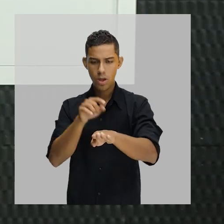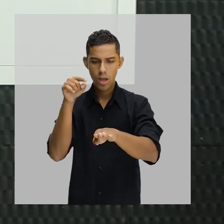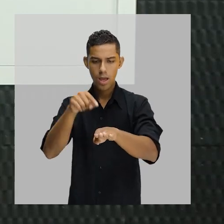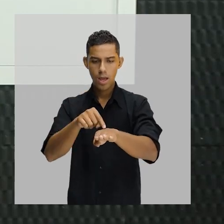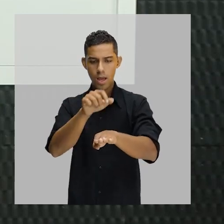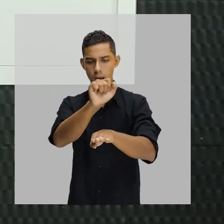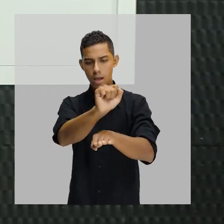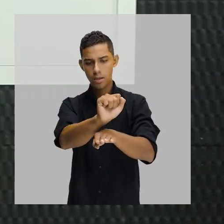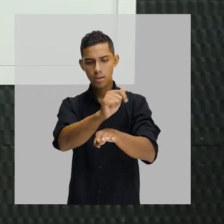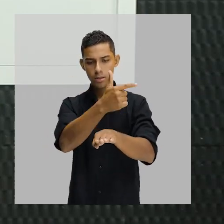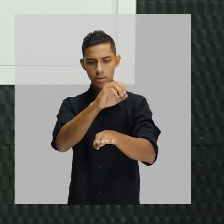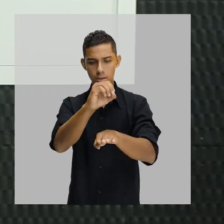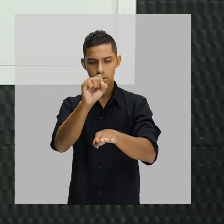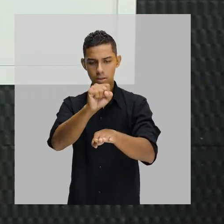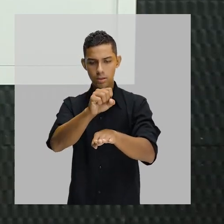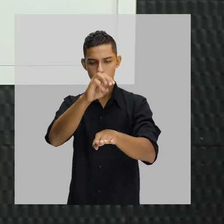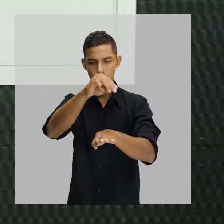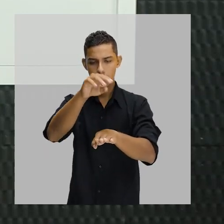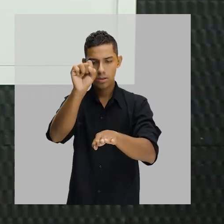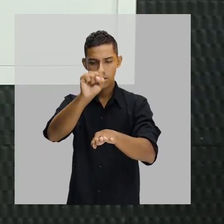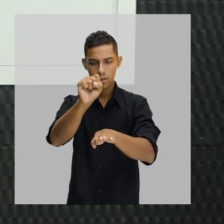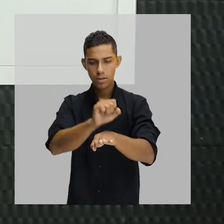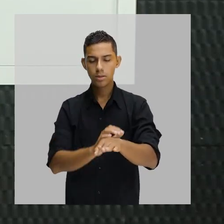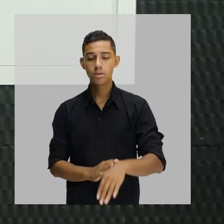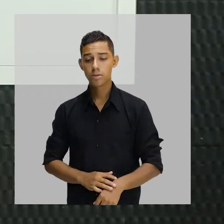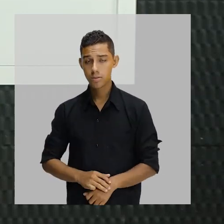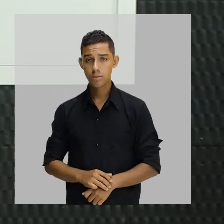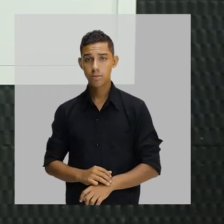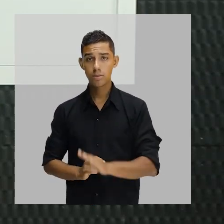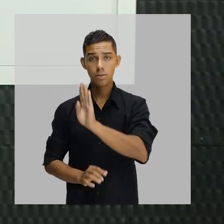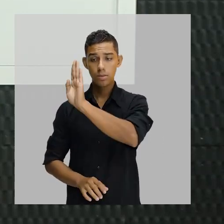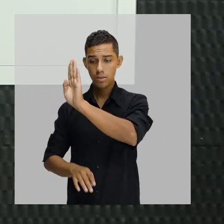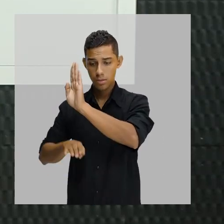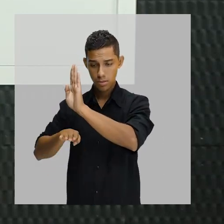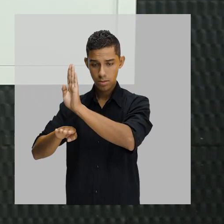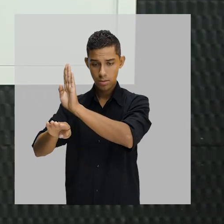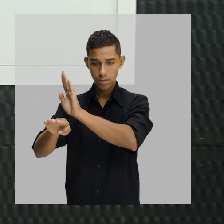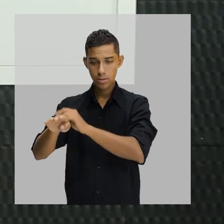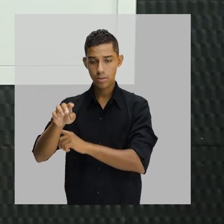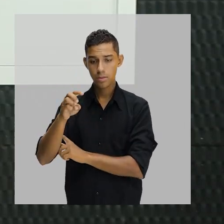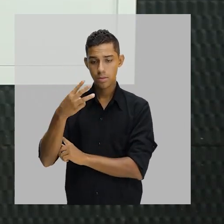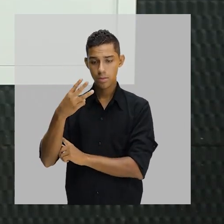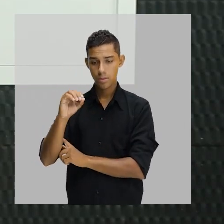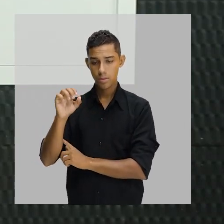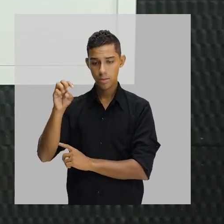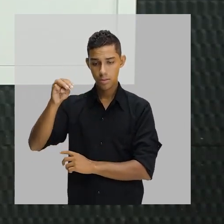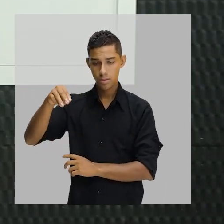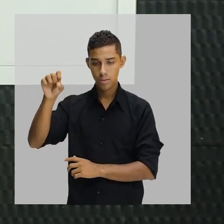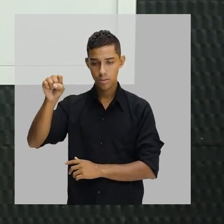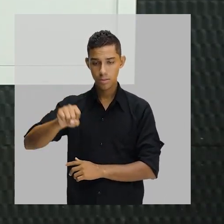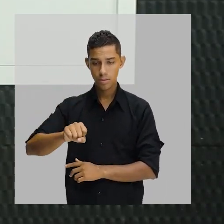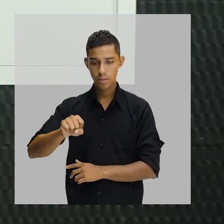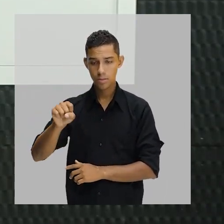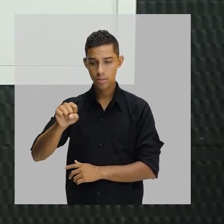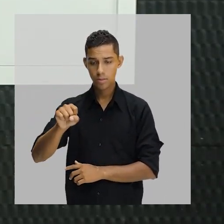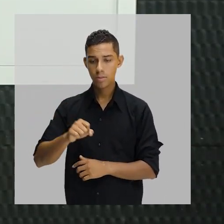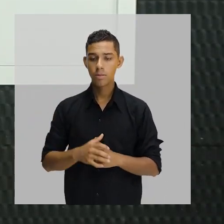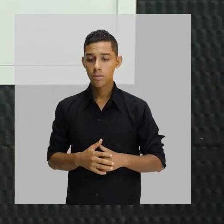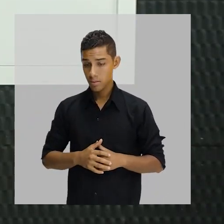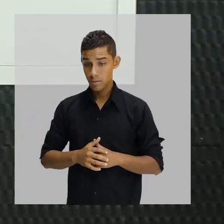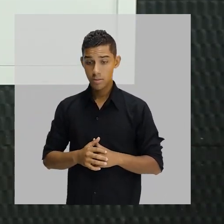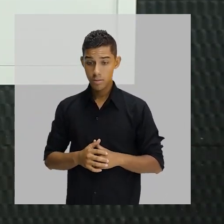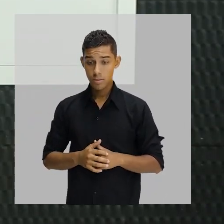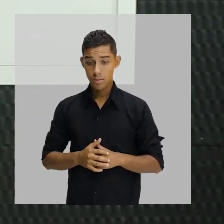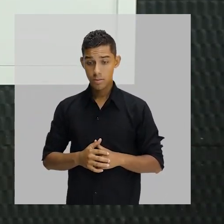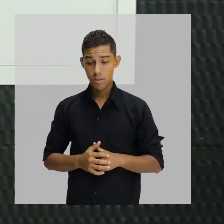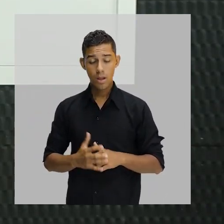metros por segundo e a velocidade B é de 30 metros por segundo. E a distância entre eles é de